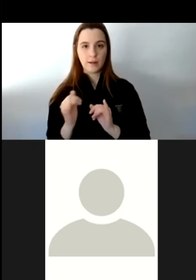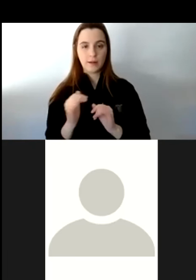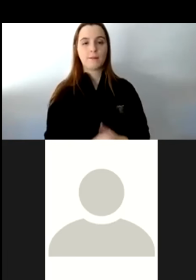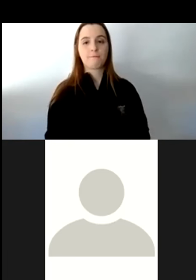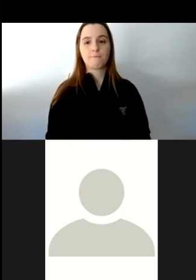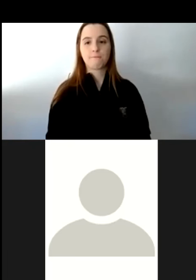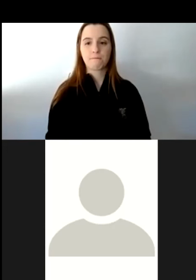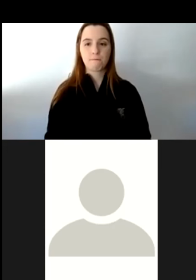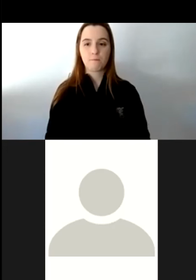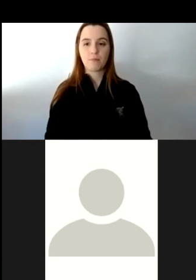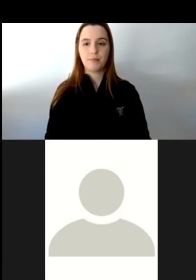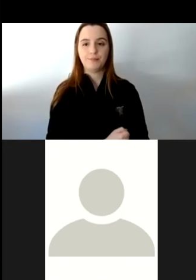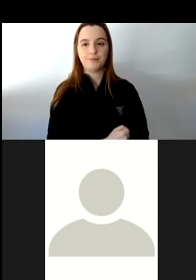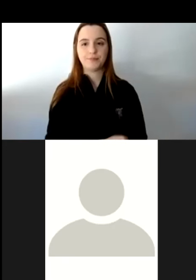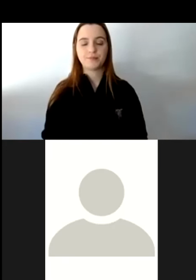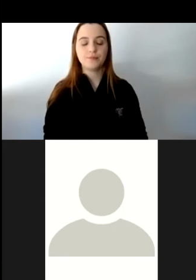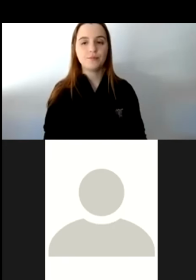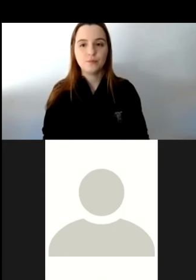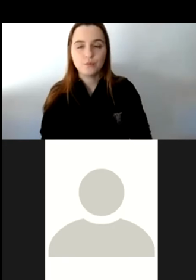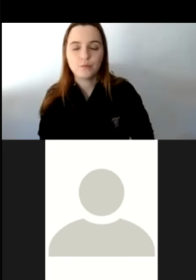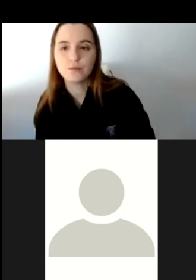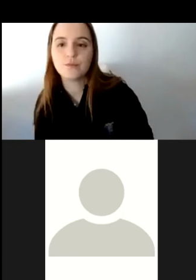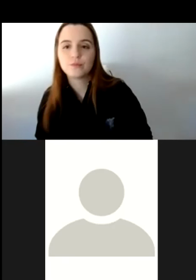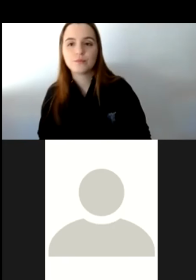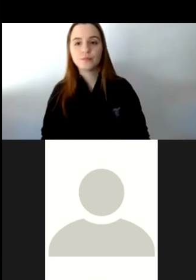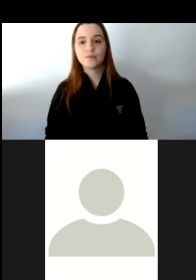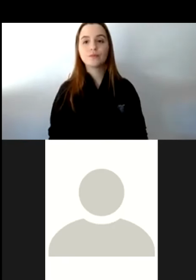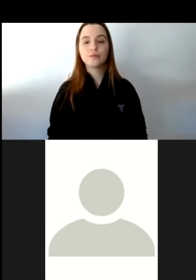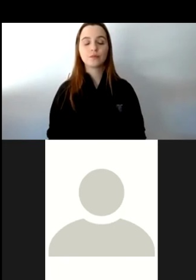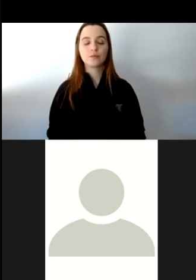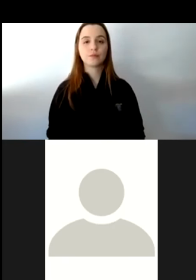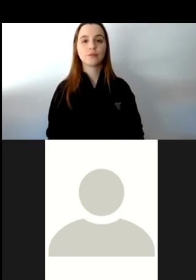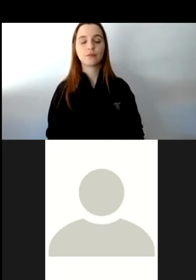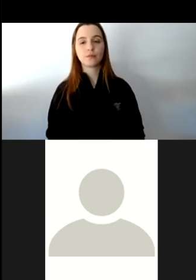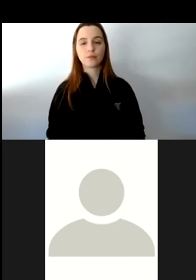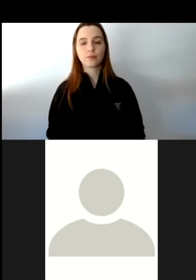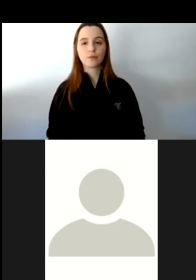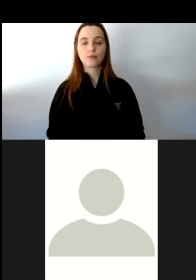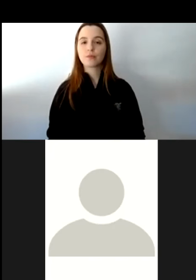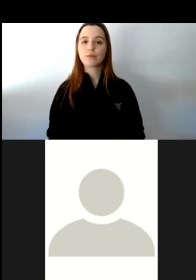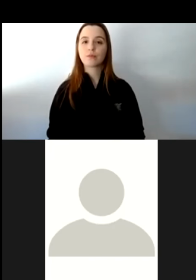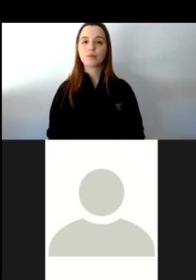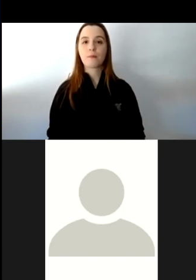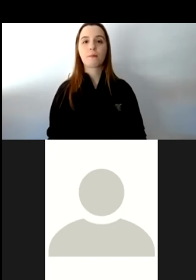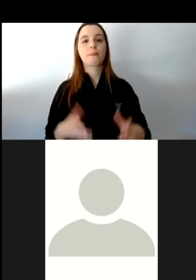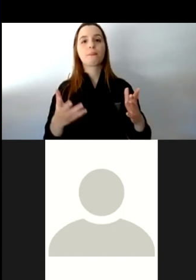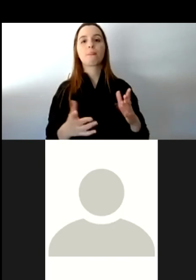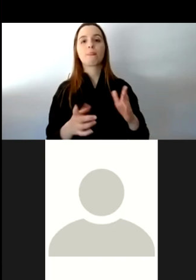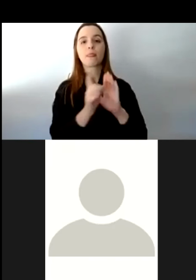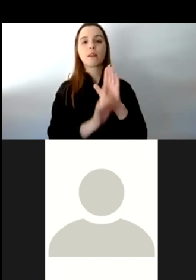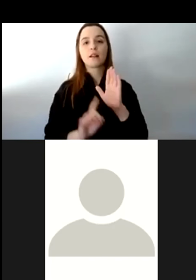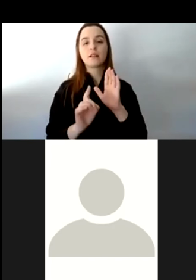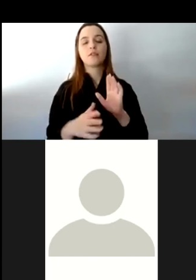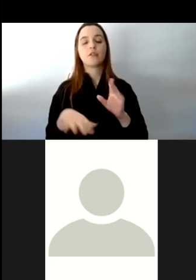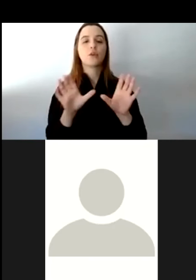diapositivo seguinte, dizendo que com a diretiva da Comissão Europeia de 9 de março do